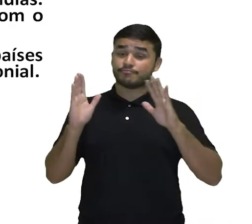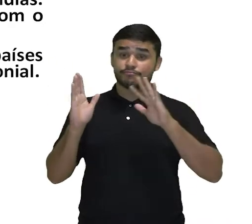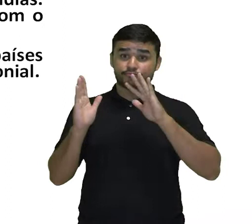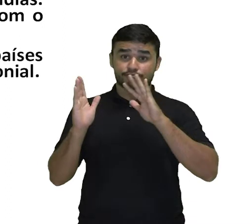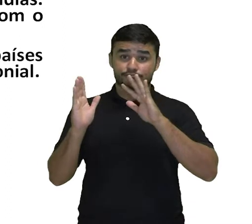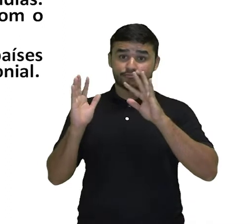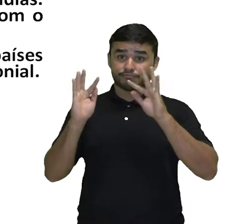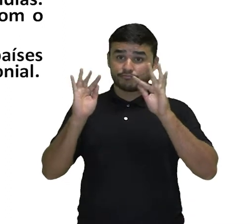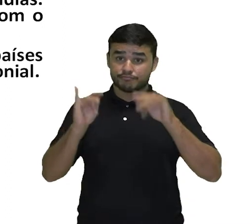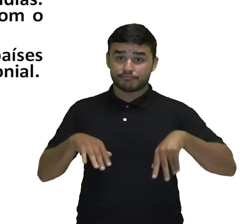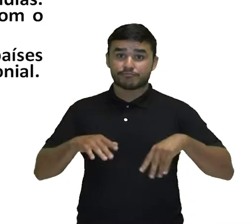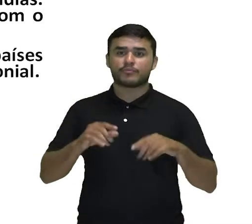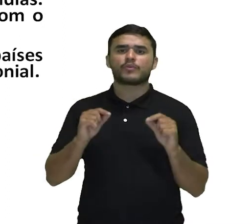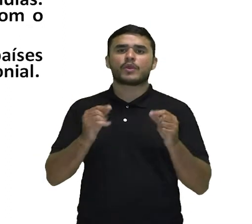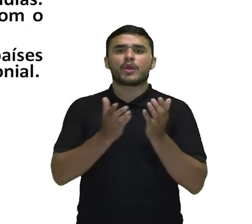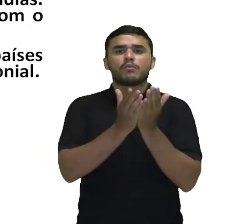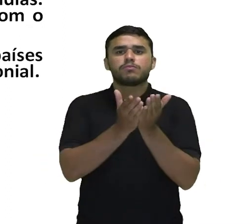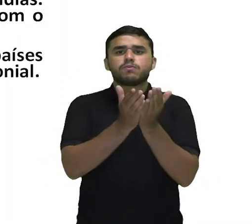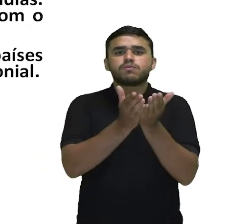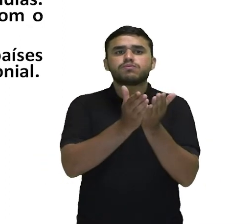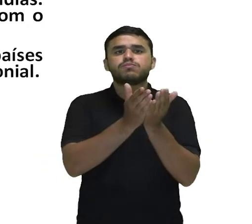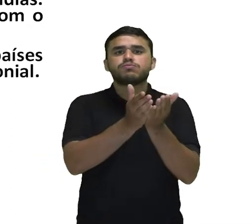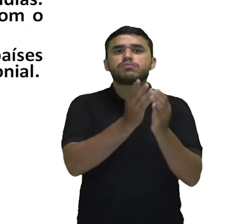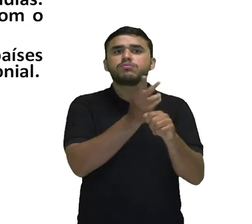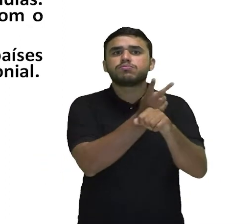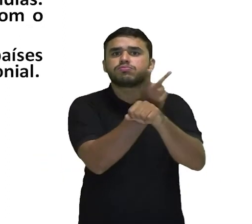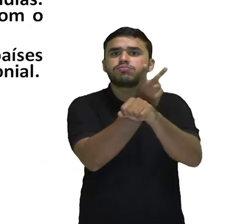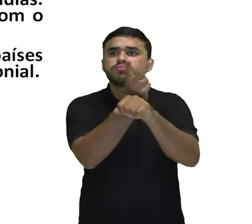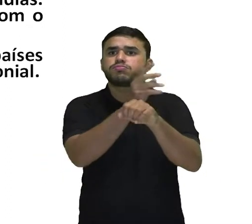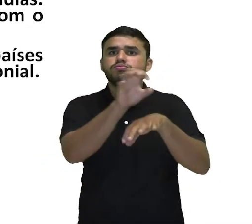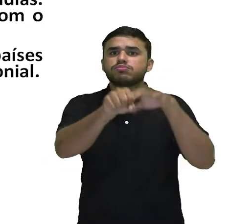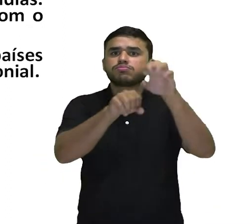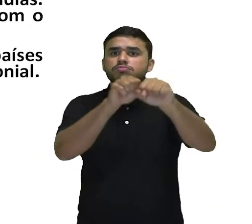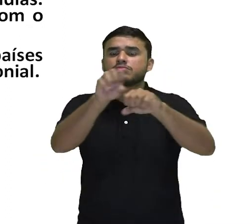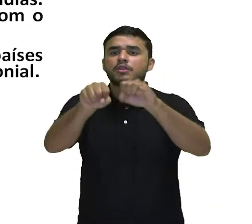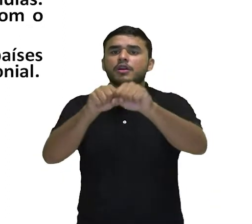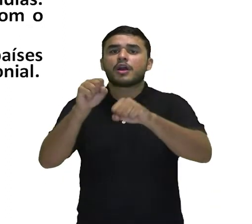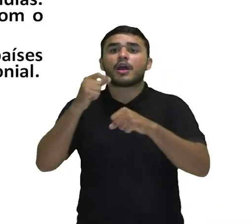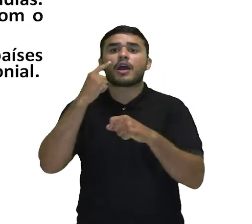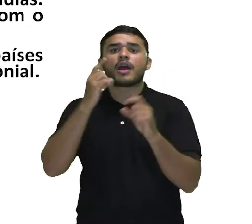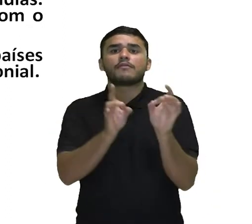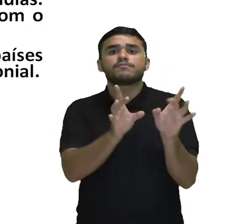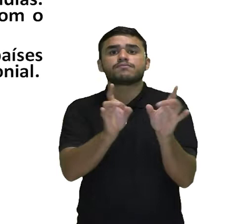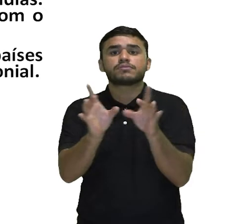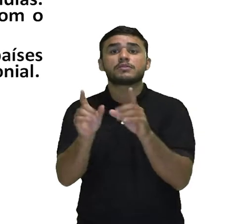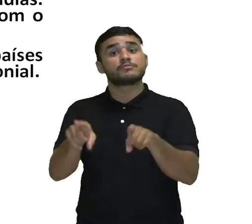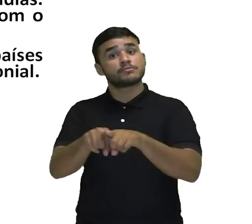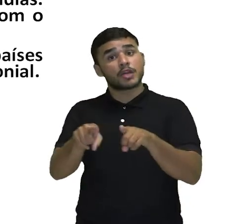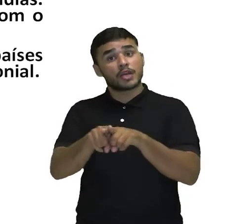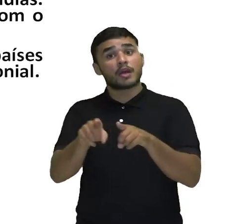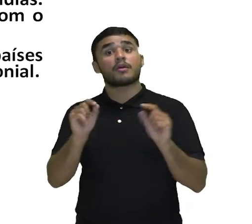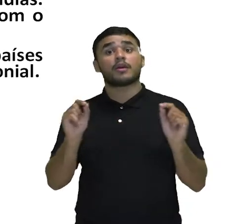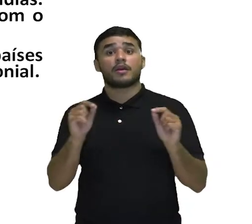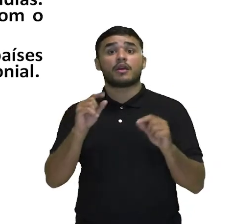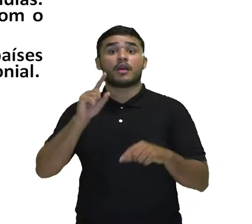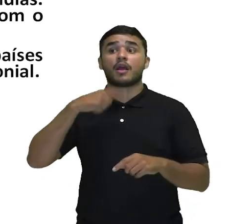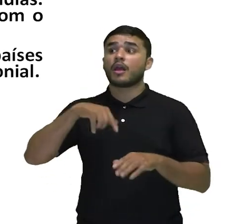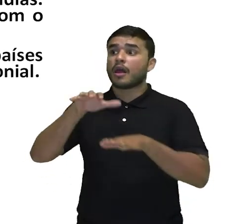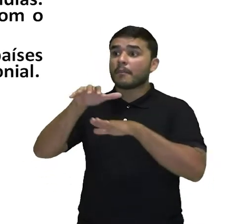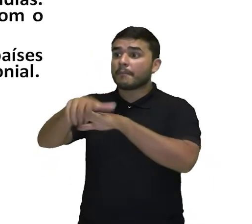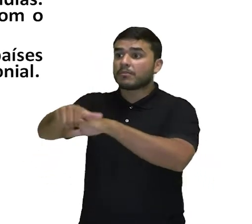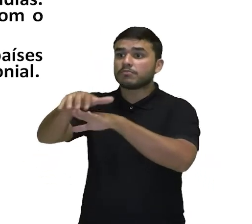que é exatamente a busca de mercadorias, e o colonialismo, que é exatamente a exploração dessas regiões.